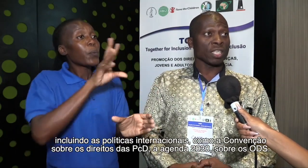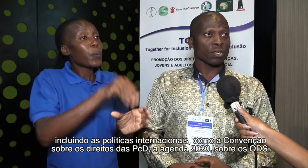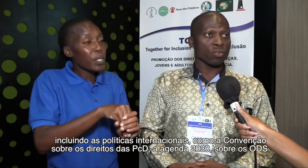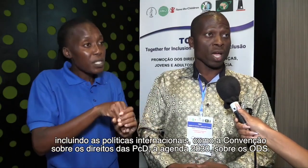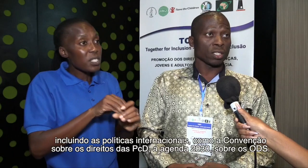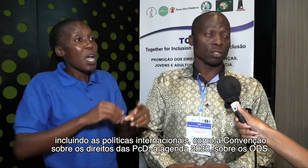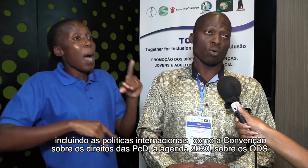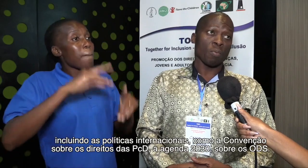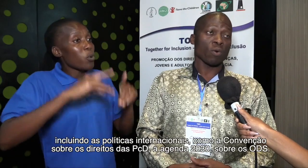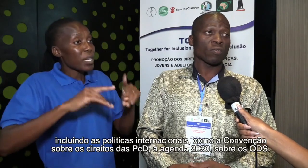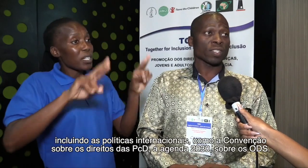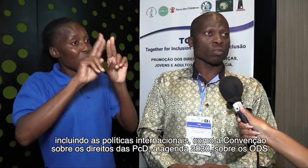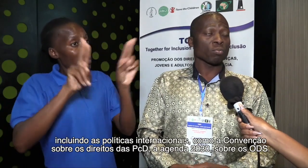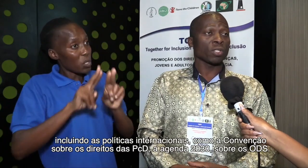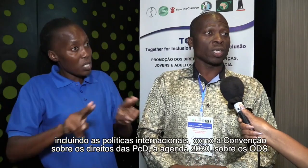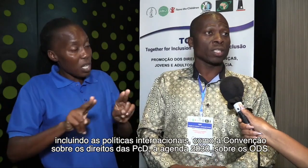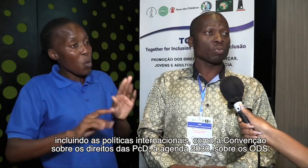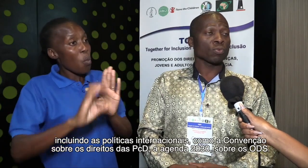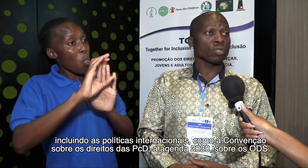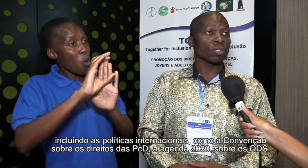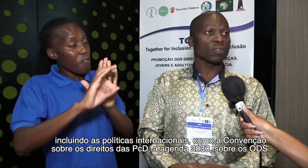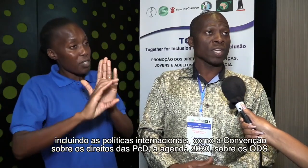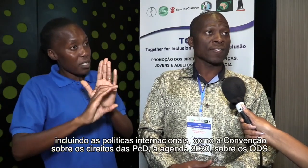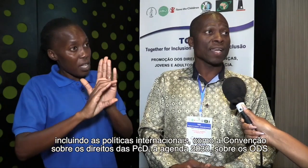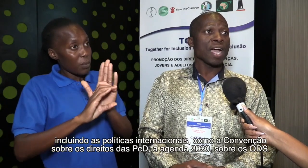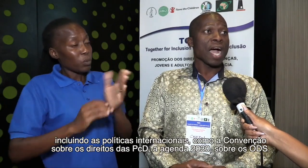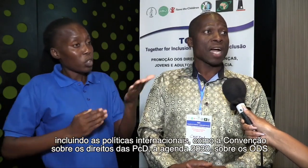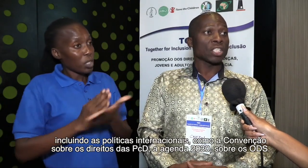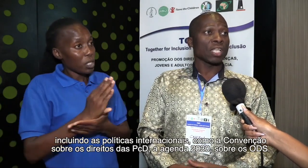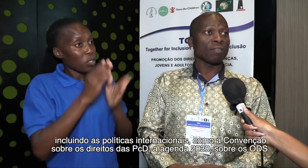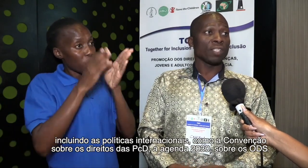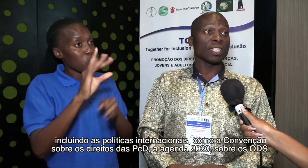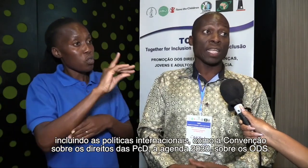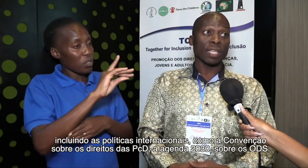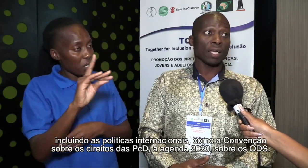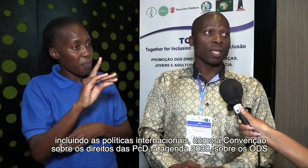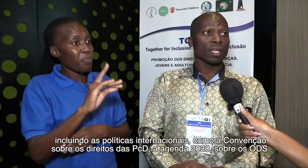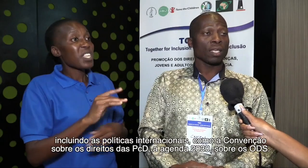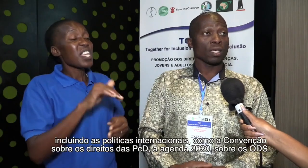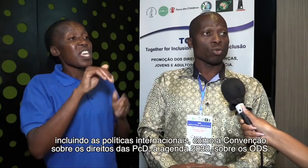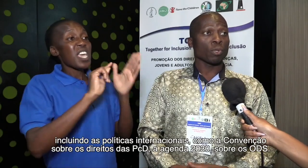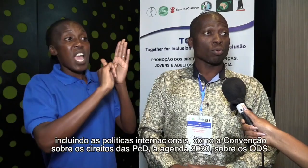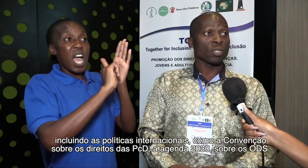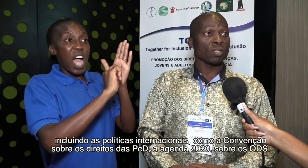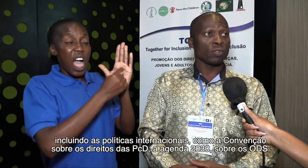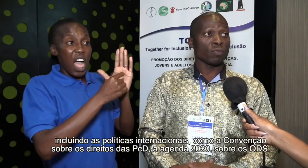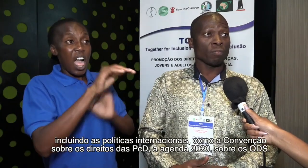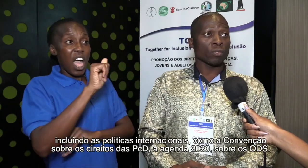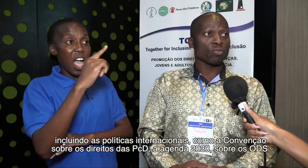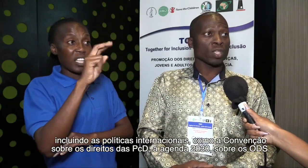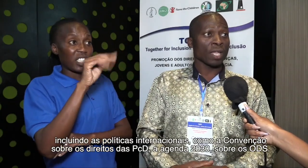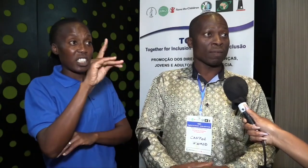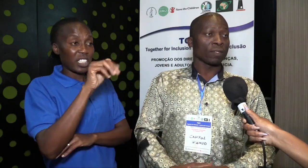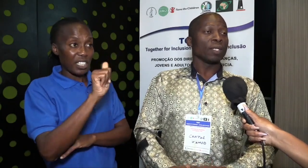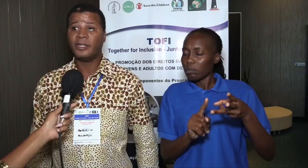políticas internacionais, como a Convenção sobre os Direitos das Pessoas com Deficiência, a Agenda 2030, que é sobre os Objetivos de